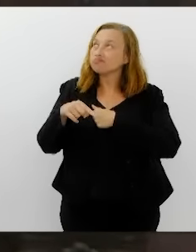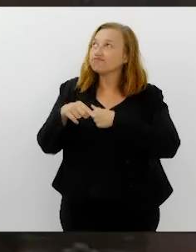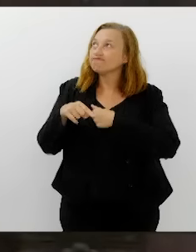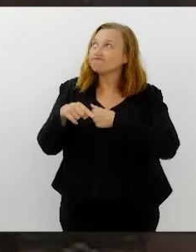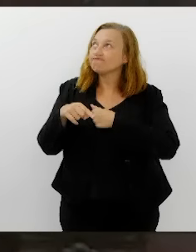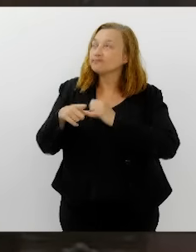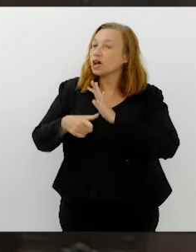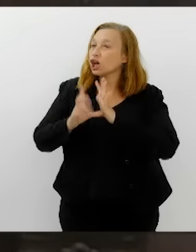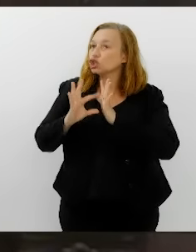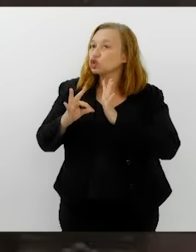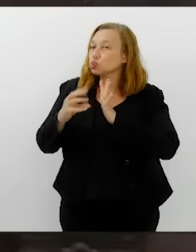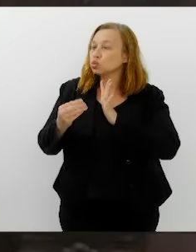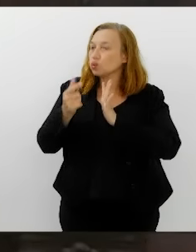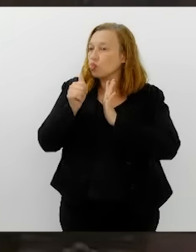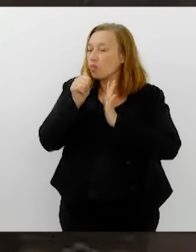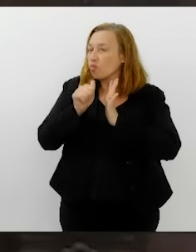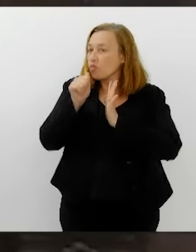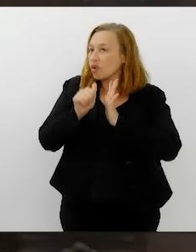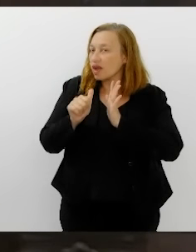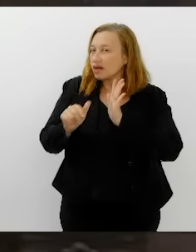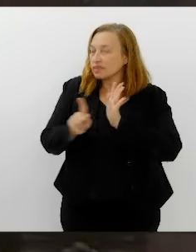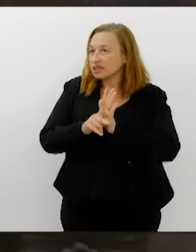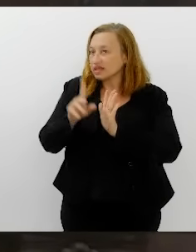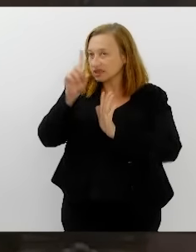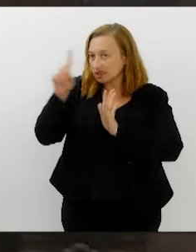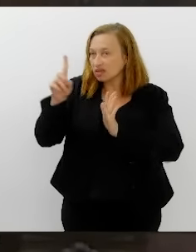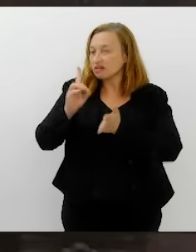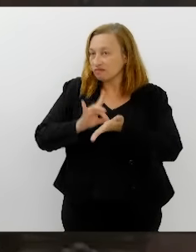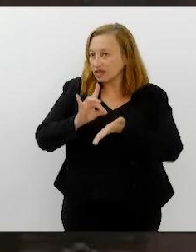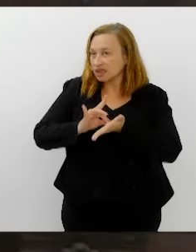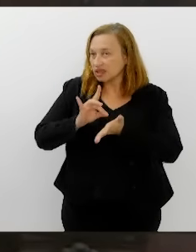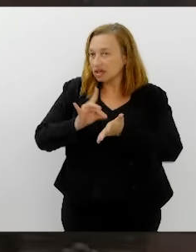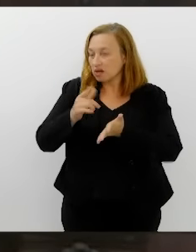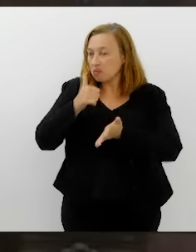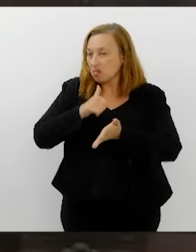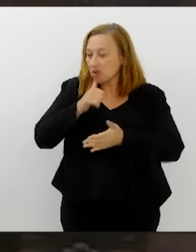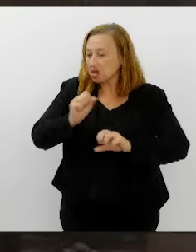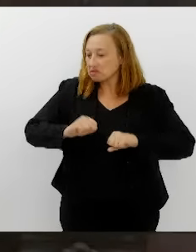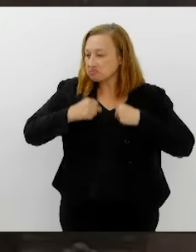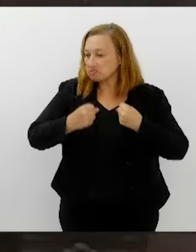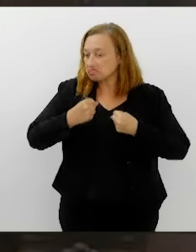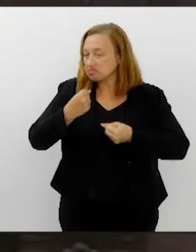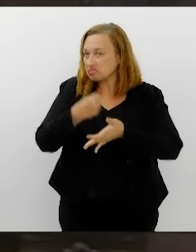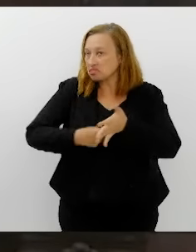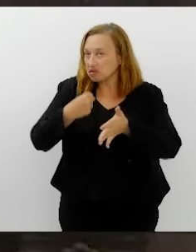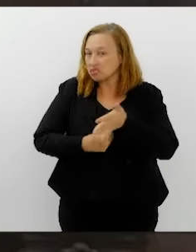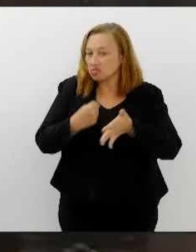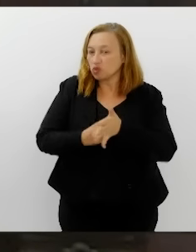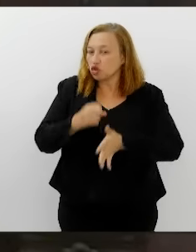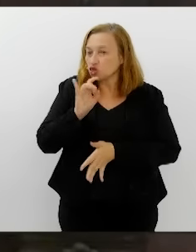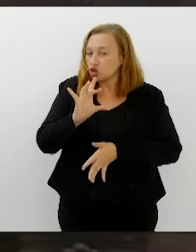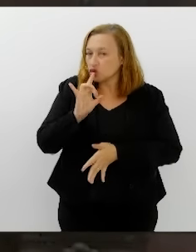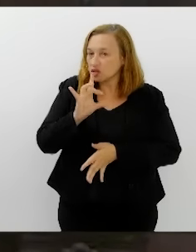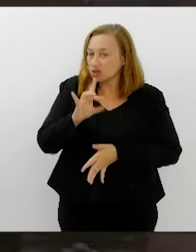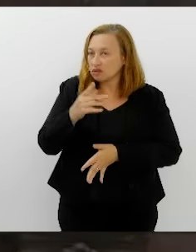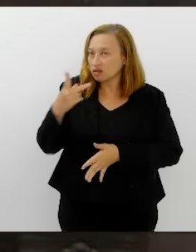de qualquer coisa, uma mulher de Deus, uma verdadeira guerreira, que luta sozinha na sua